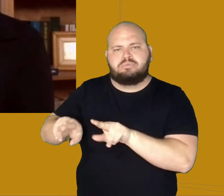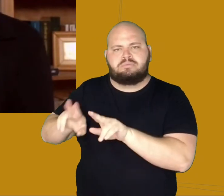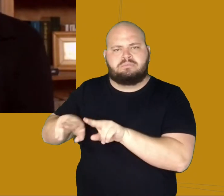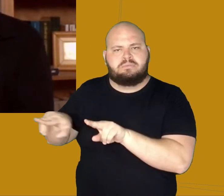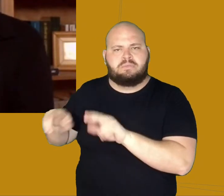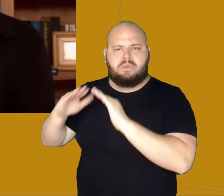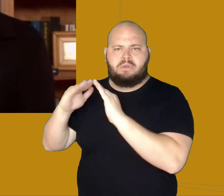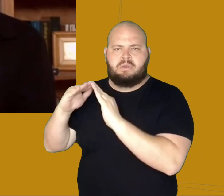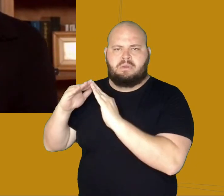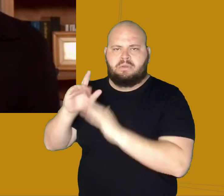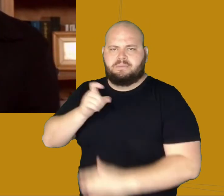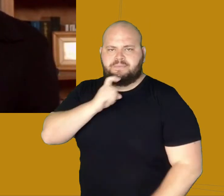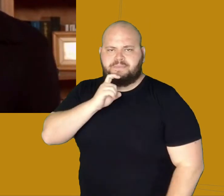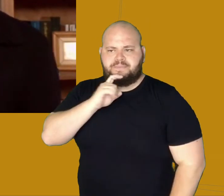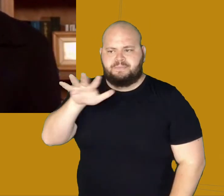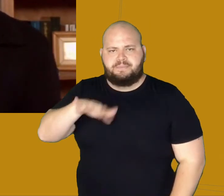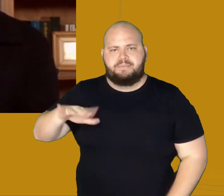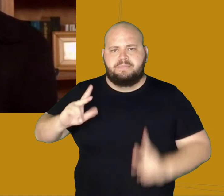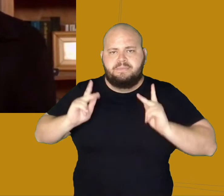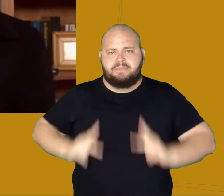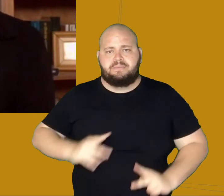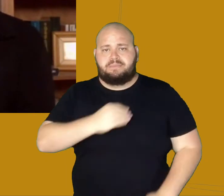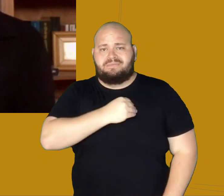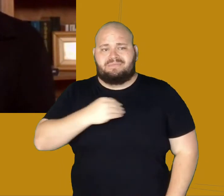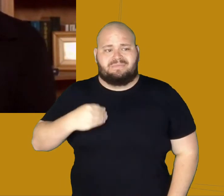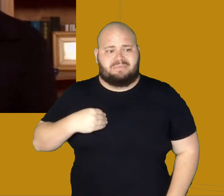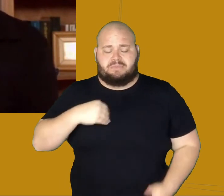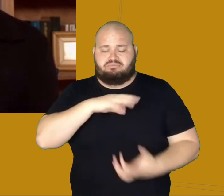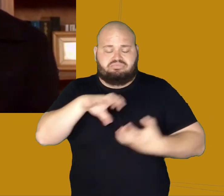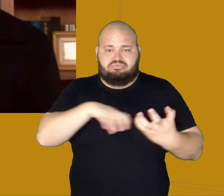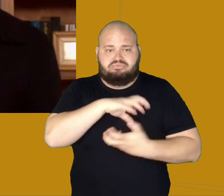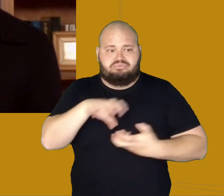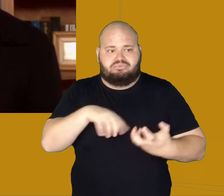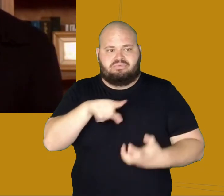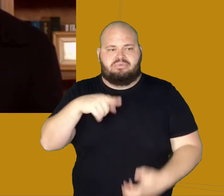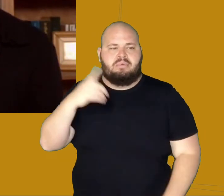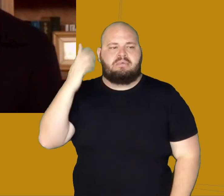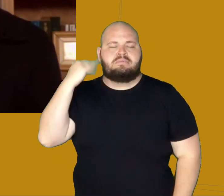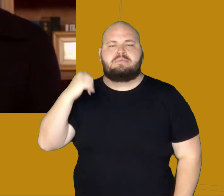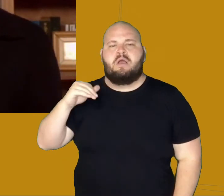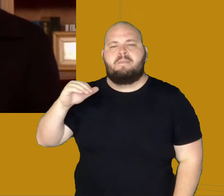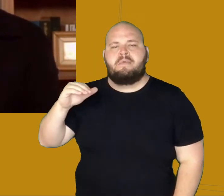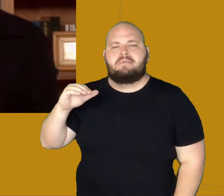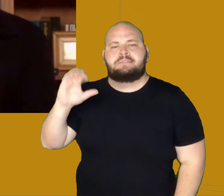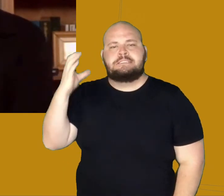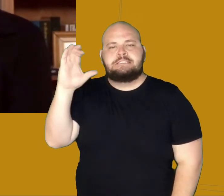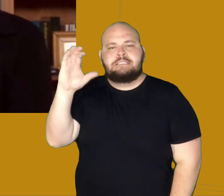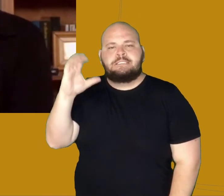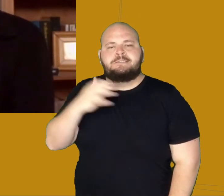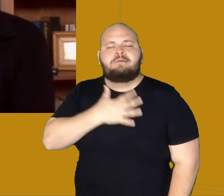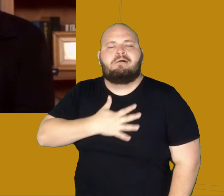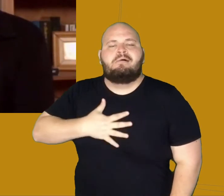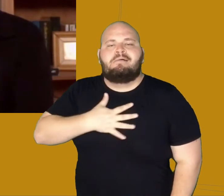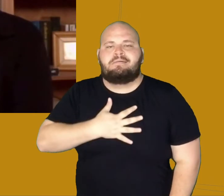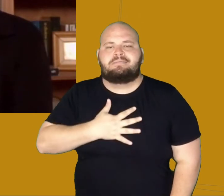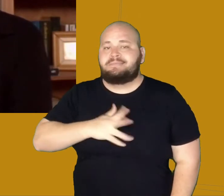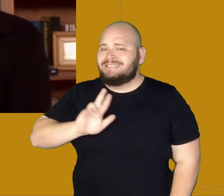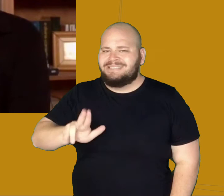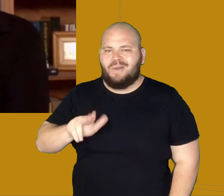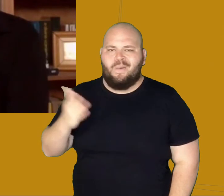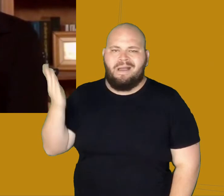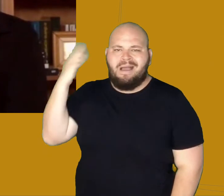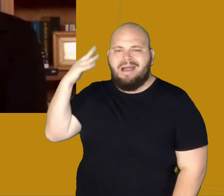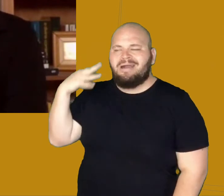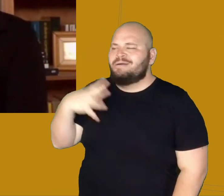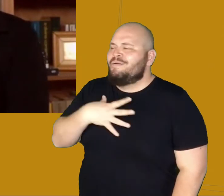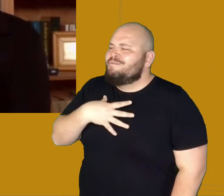ele passa a ser um sujeito que aterroriza a população com sua volúpia científica. Ele deixa de ser percebido como aquele